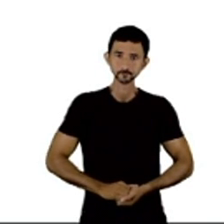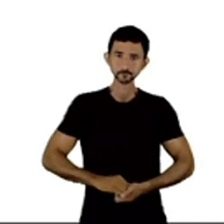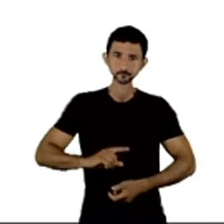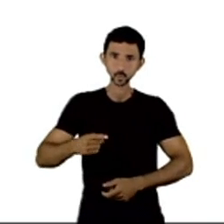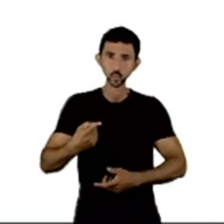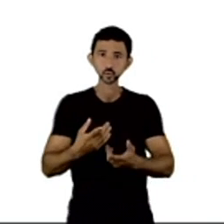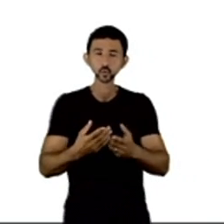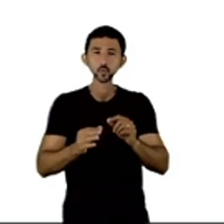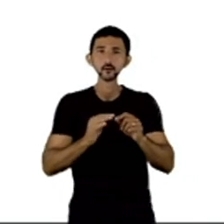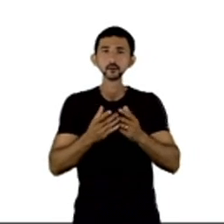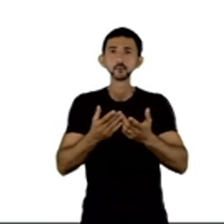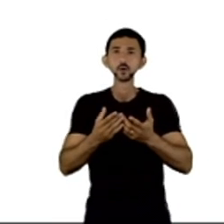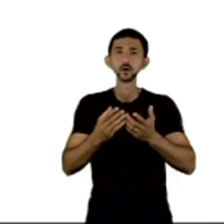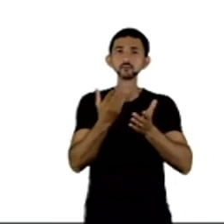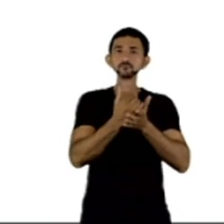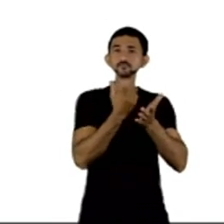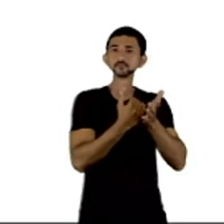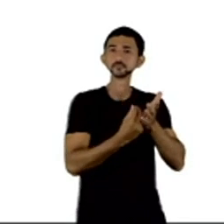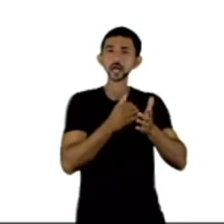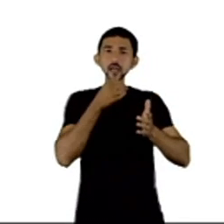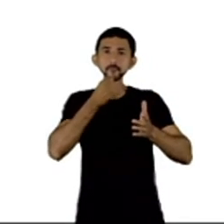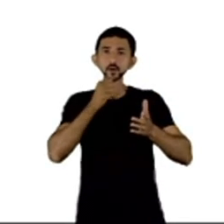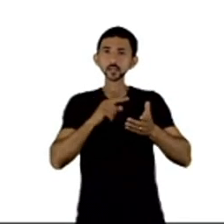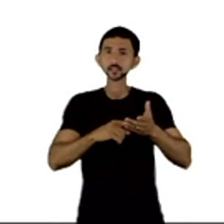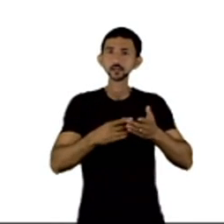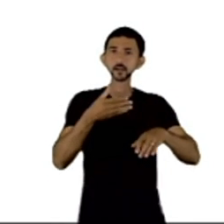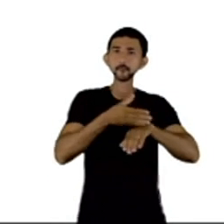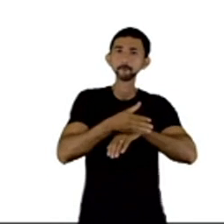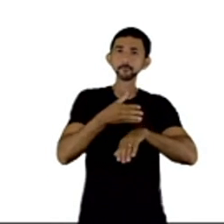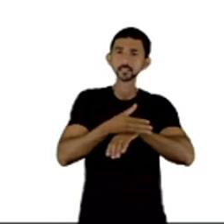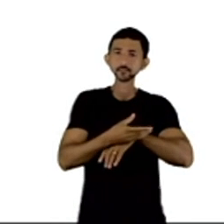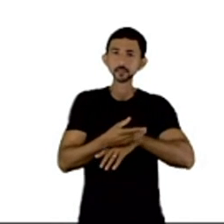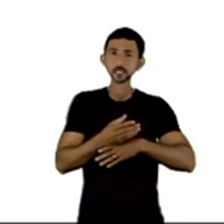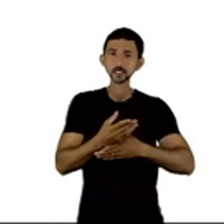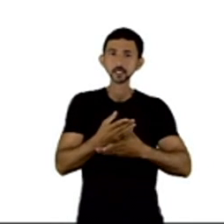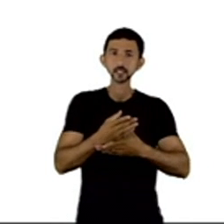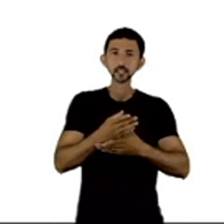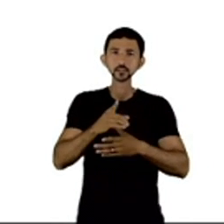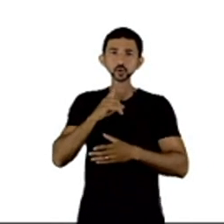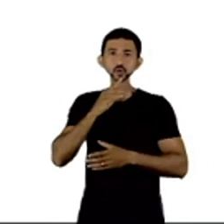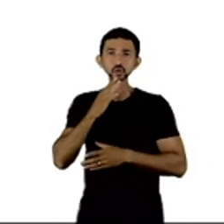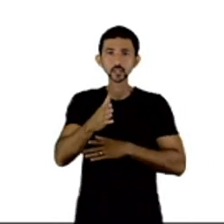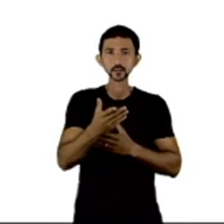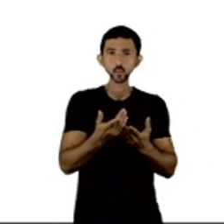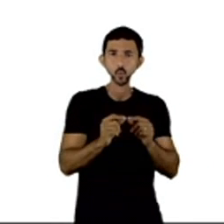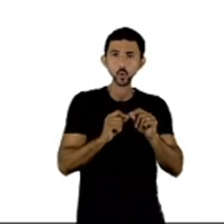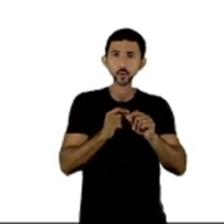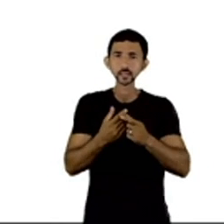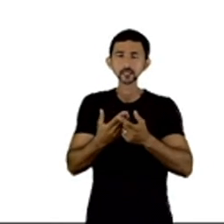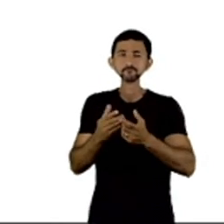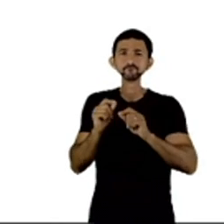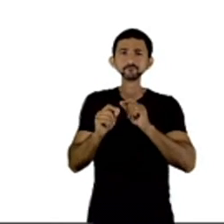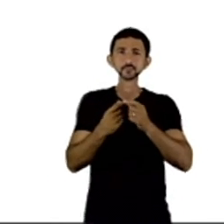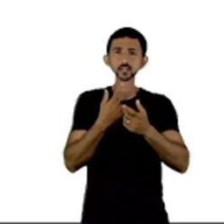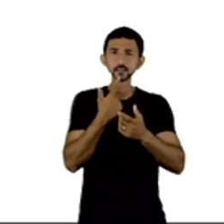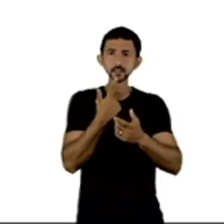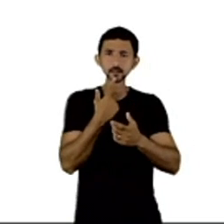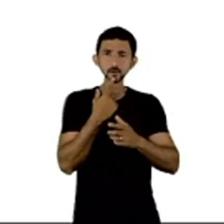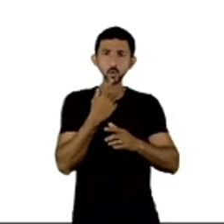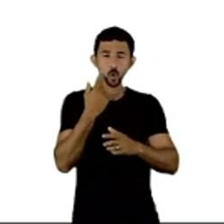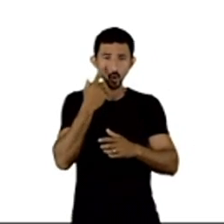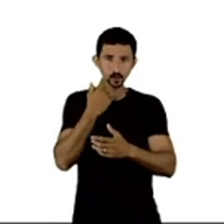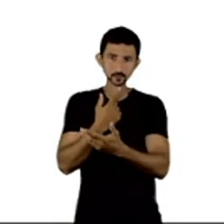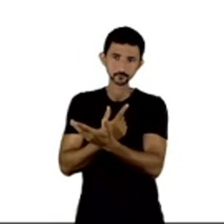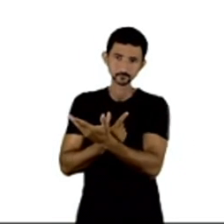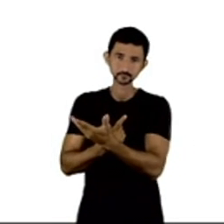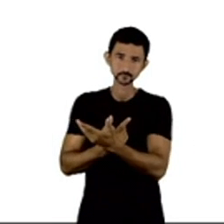traço da reportagem é a presença dos discursos direto e indireto. Se você não sabe o que é isso,